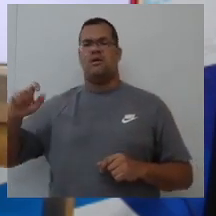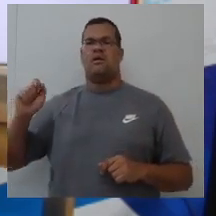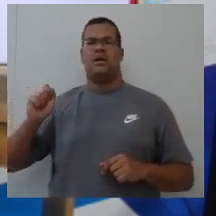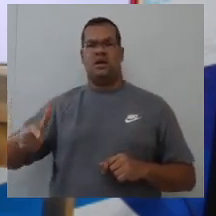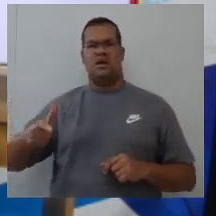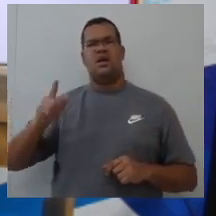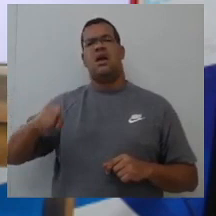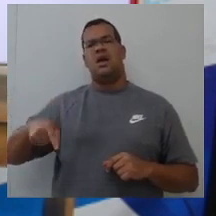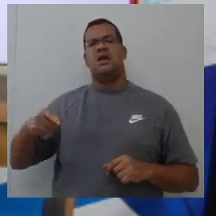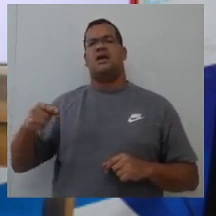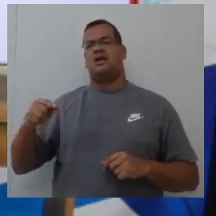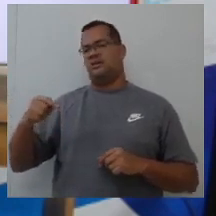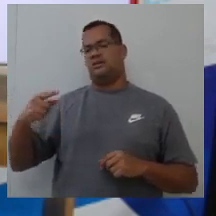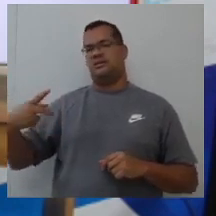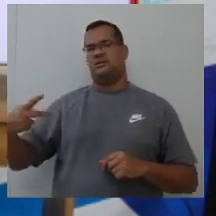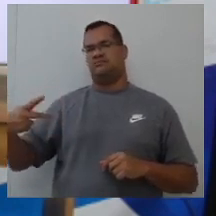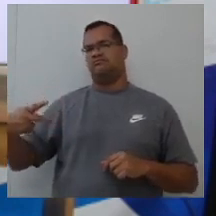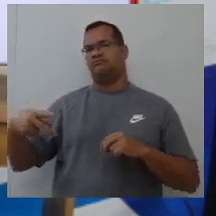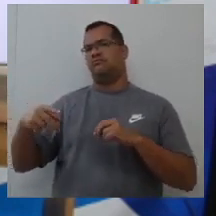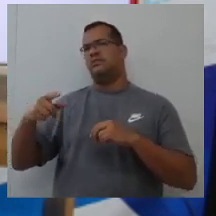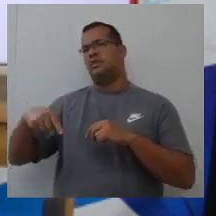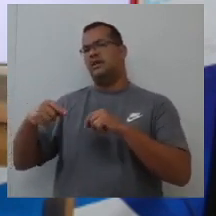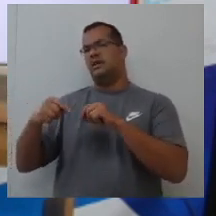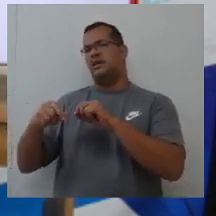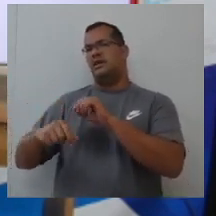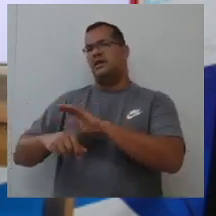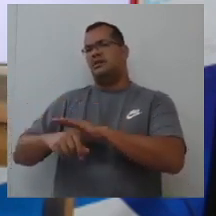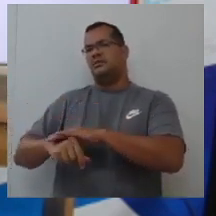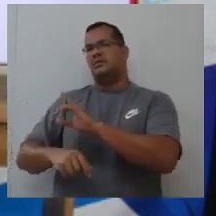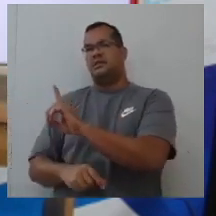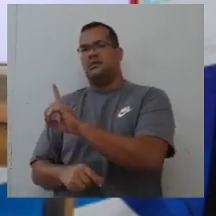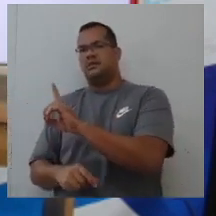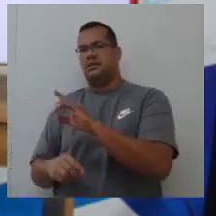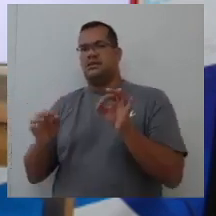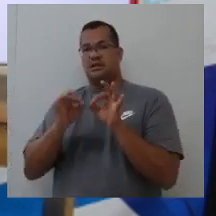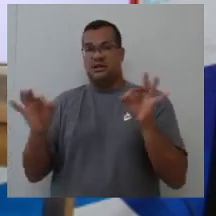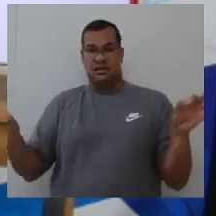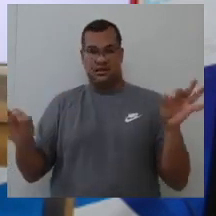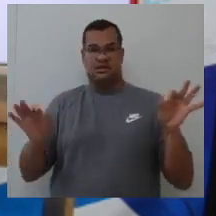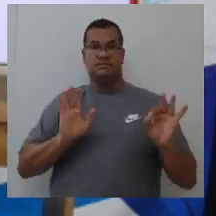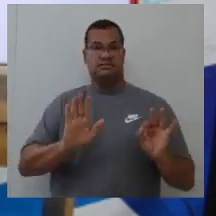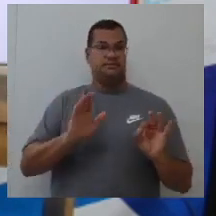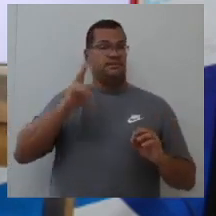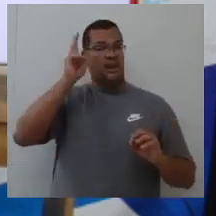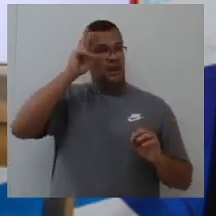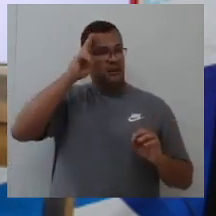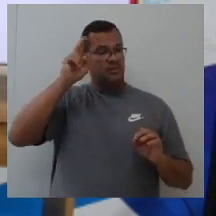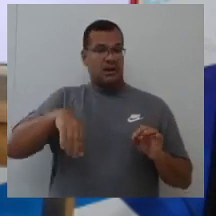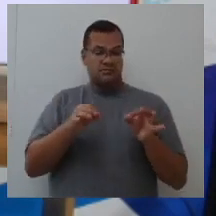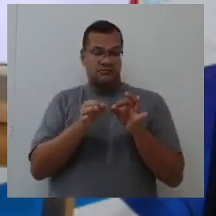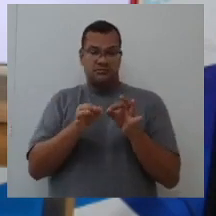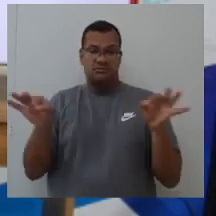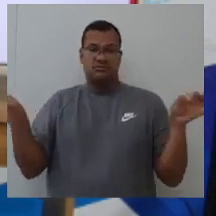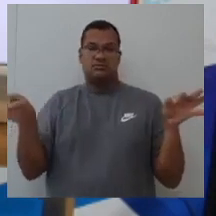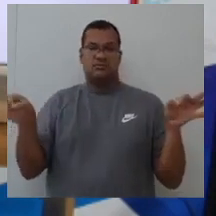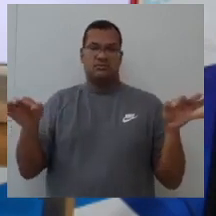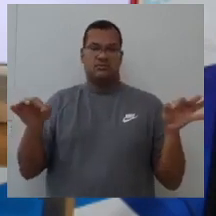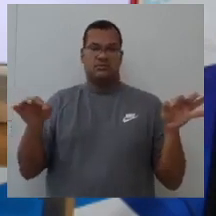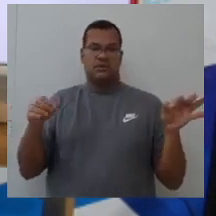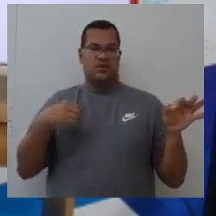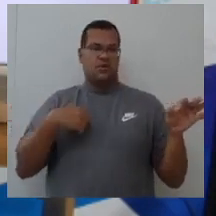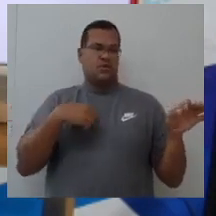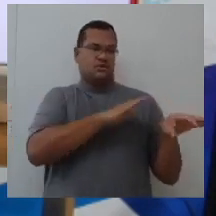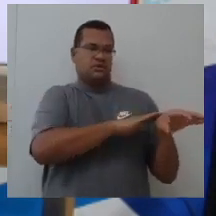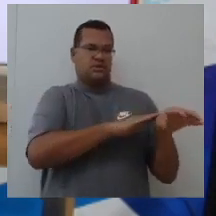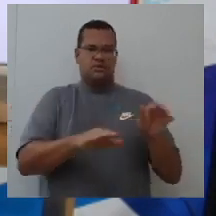ele aponta para a direita da reta numérica. Eu quero lembrar para você que a reta numérica não tem a ver com o meu lado,